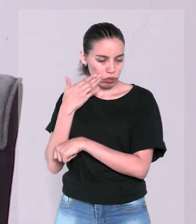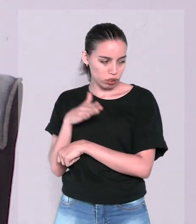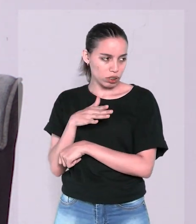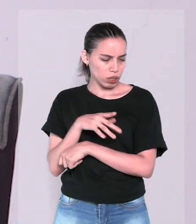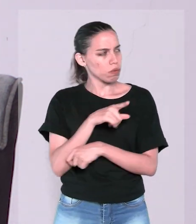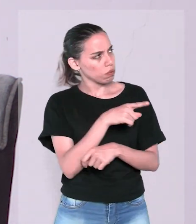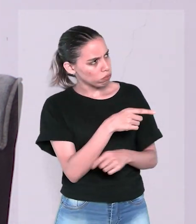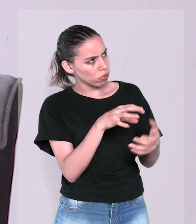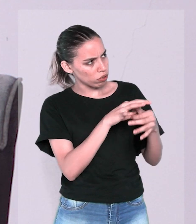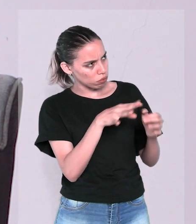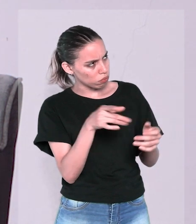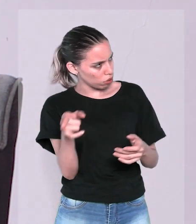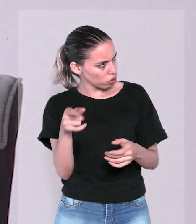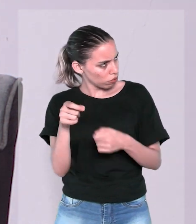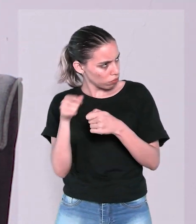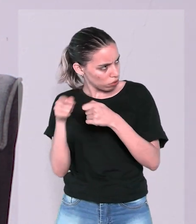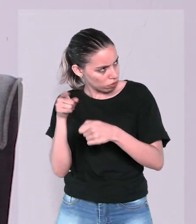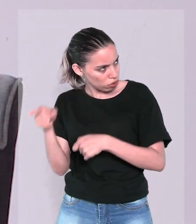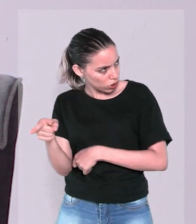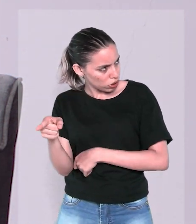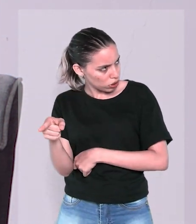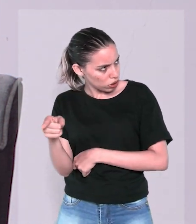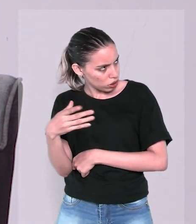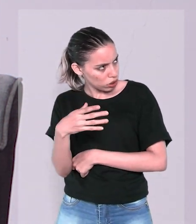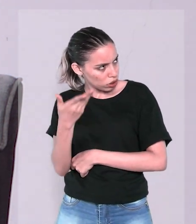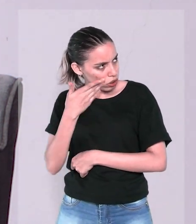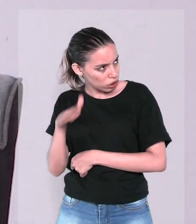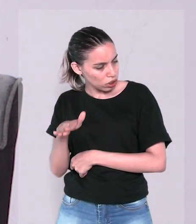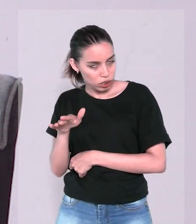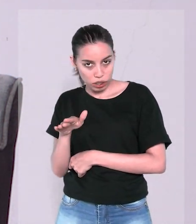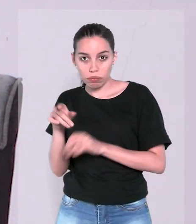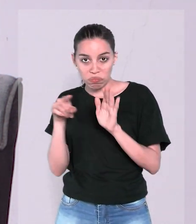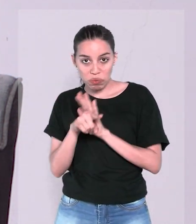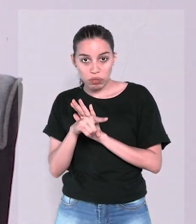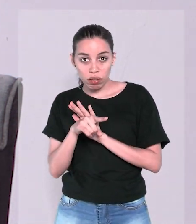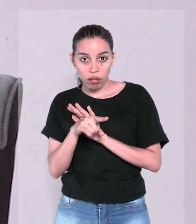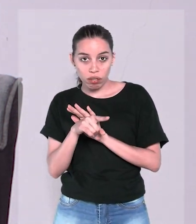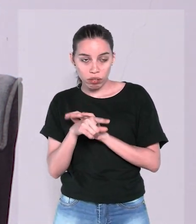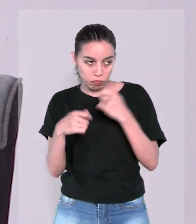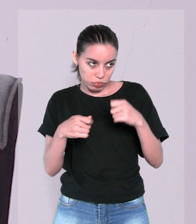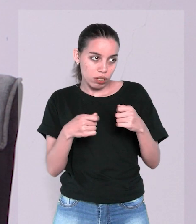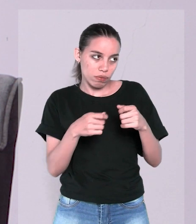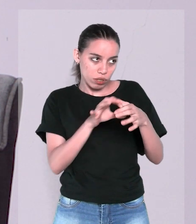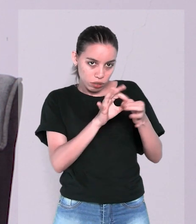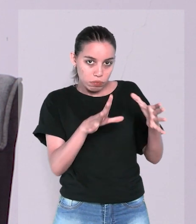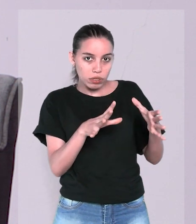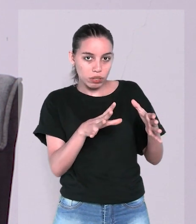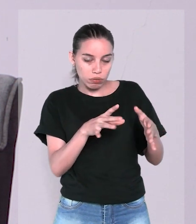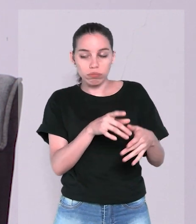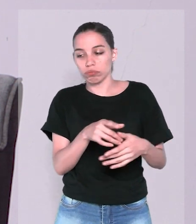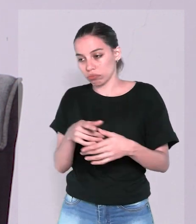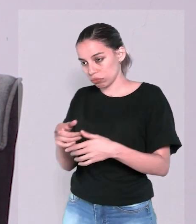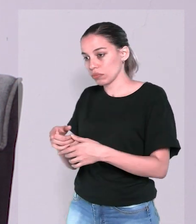do Estatuto da Criança e do Adolescente, eu precisei da autorização dos cuidadores, das cuidadoras, dos pais,